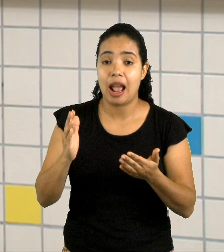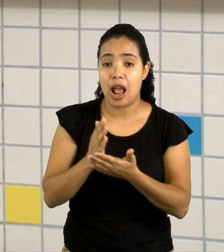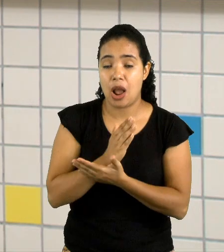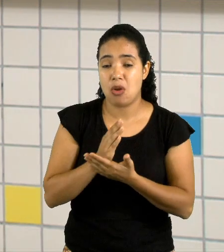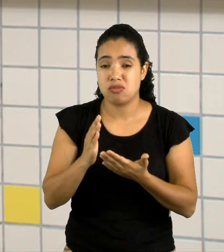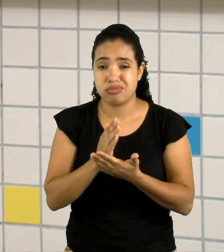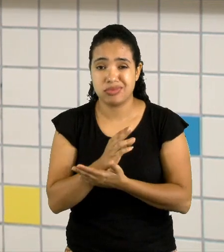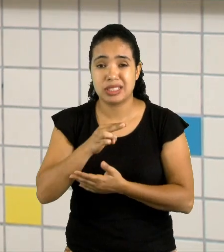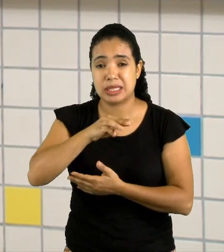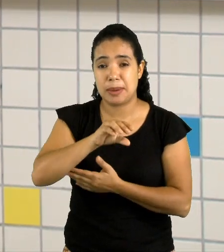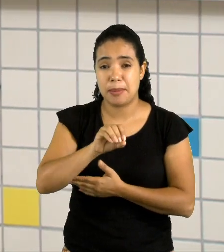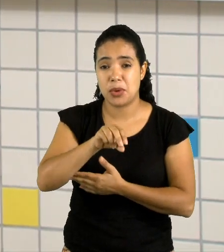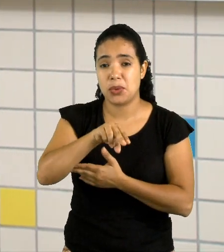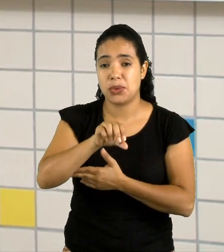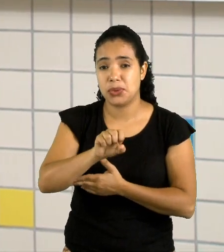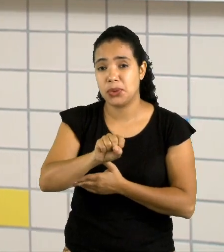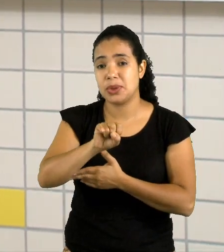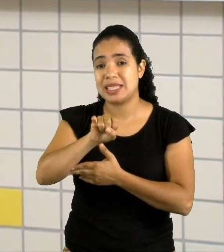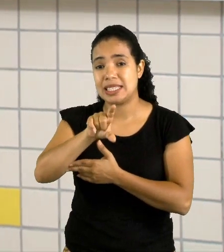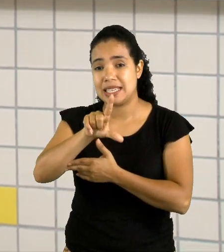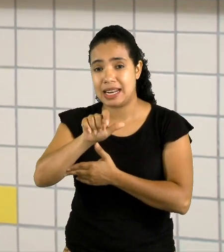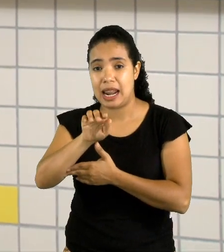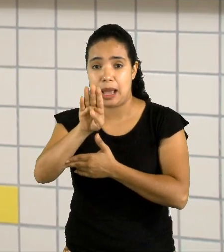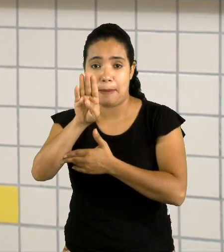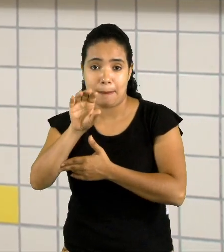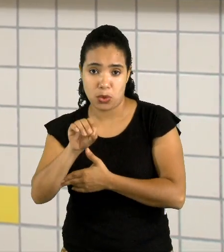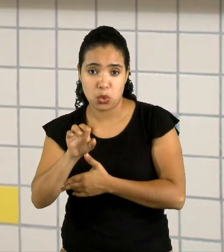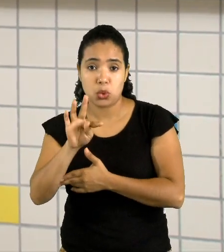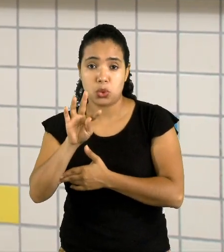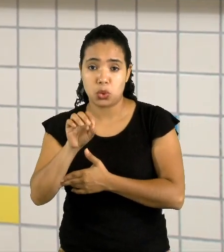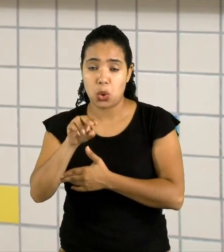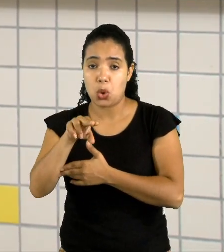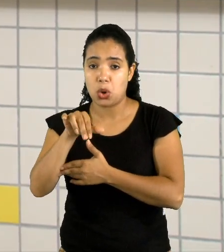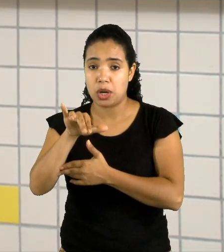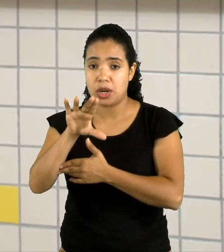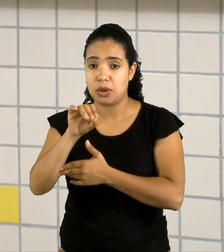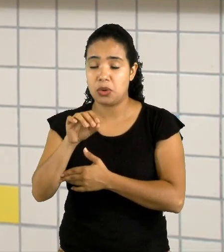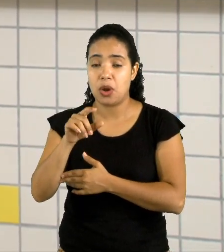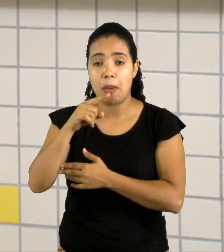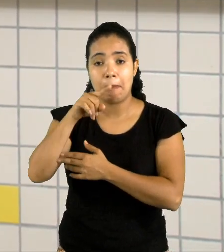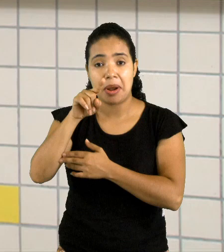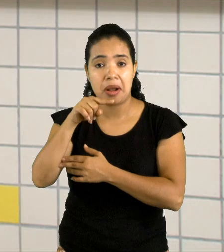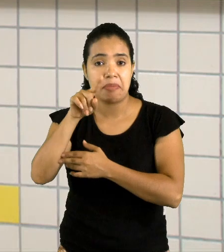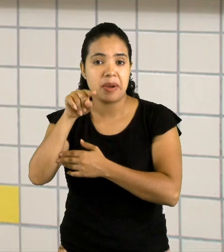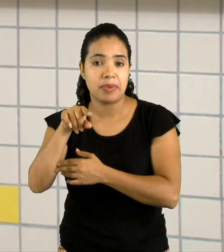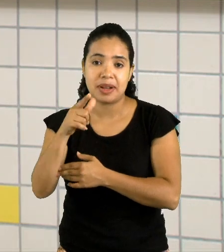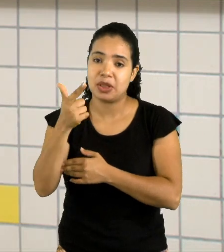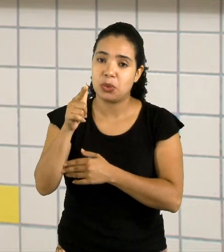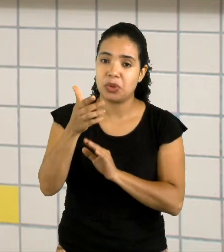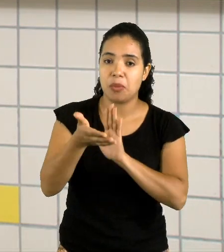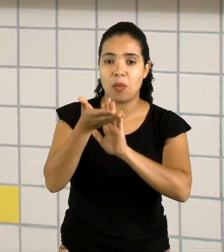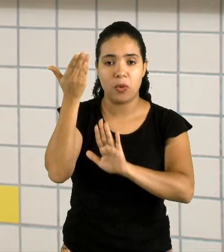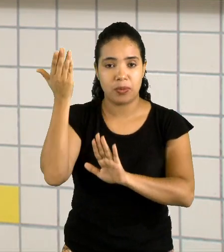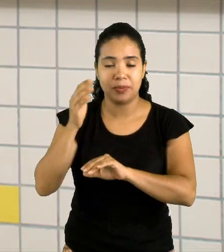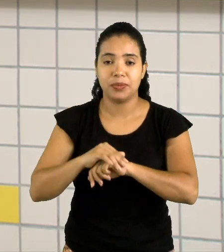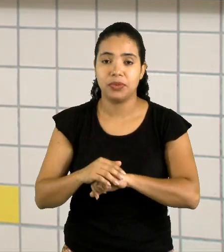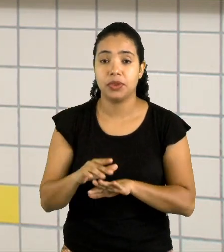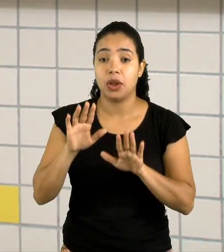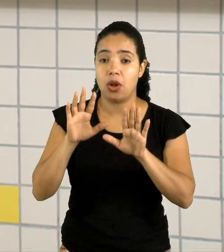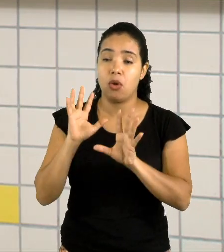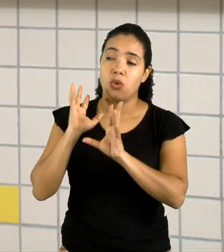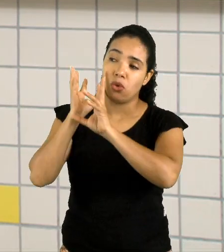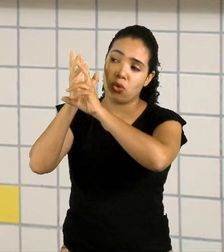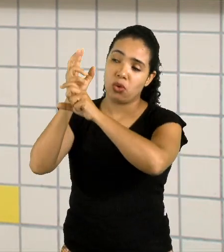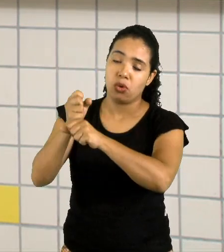monossílabos tônicos recebem acento sobre a palavra. Na próxima aula, vamos fazer uma revisão